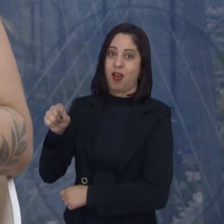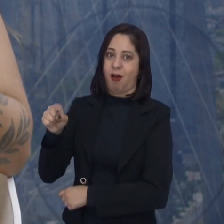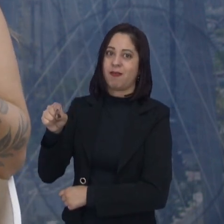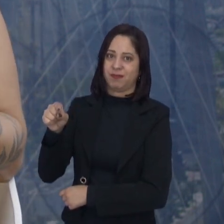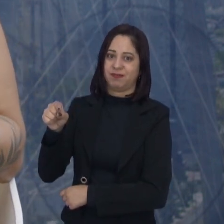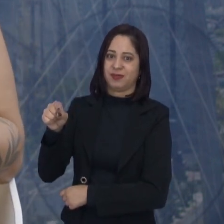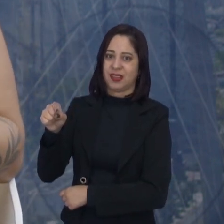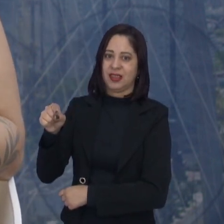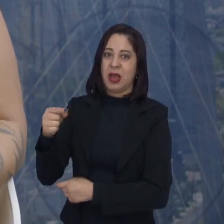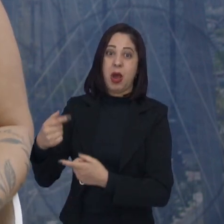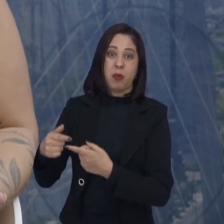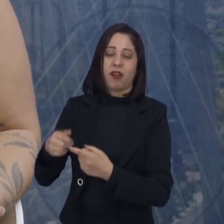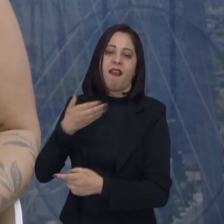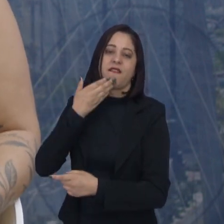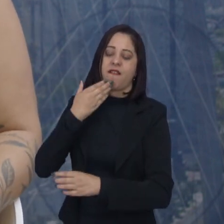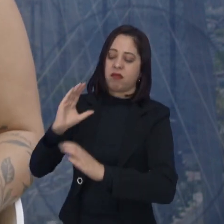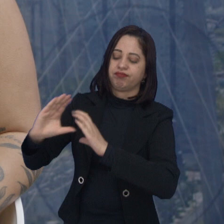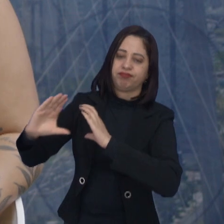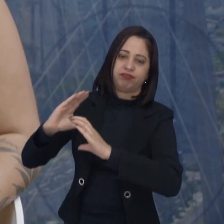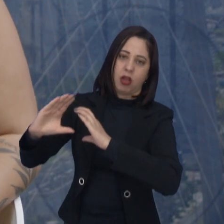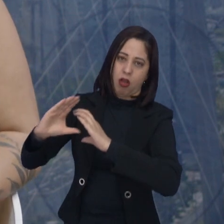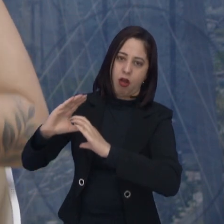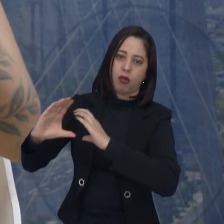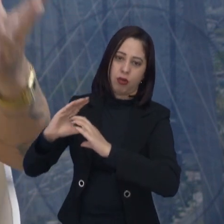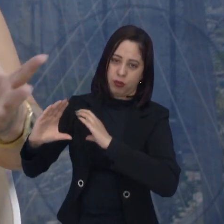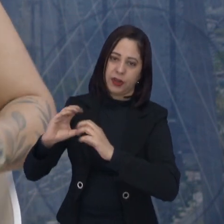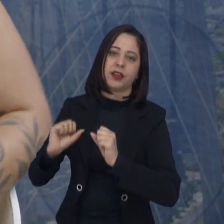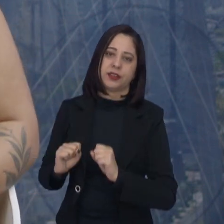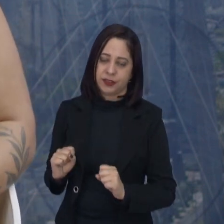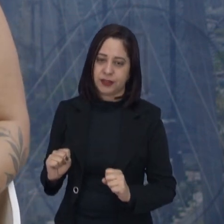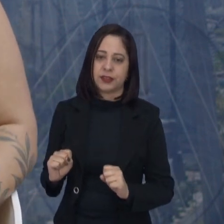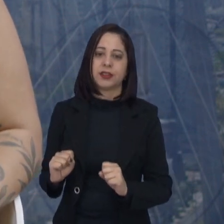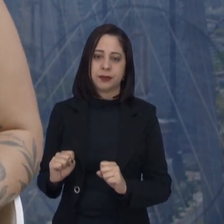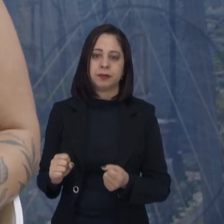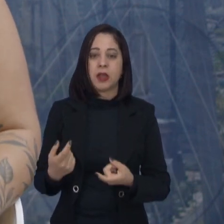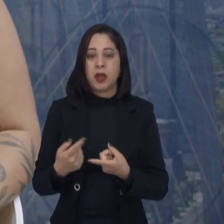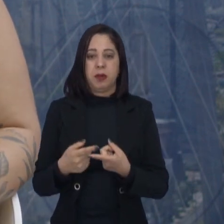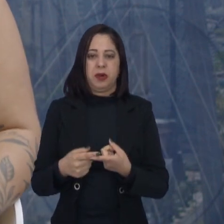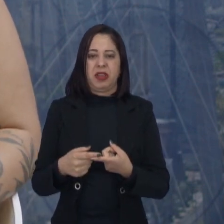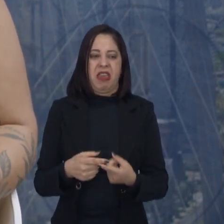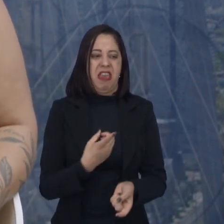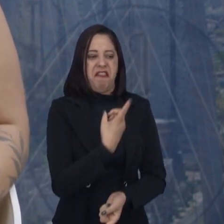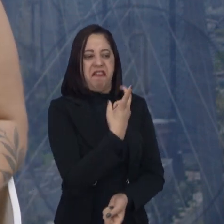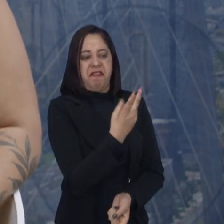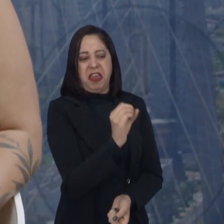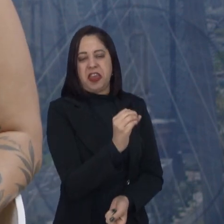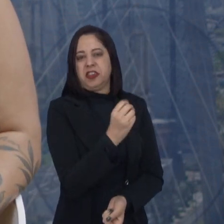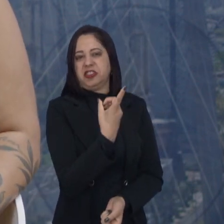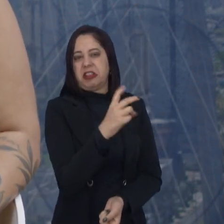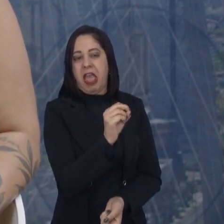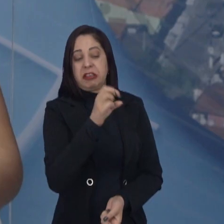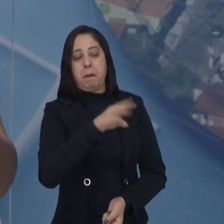né? Muito maiores, dependendo do objetivo, do que até um macro ou até um mega-influenciador, né? Tipo de 20, 10, 15 milhões de